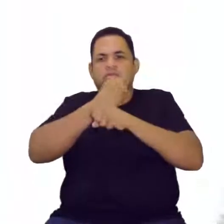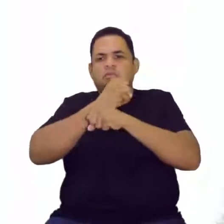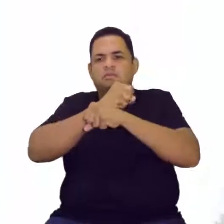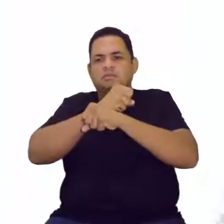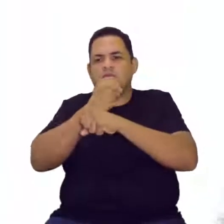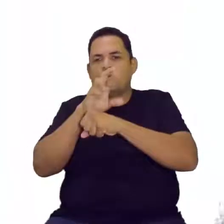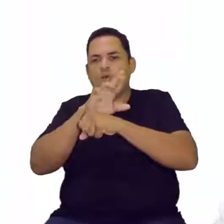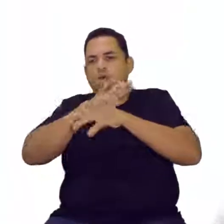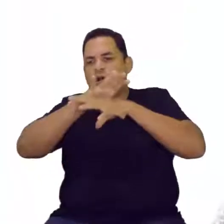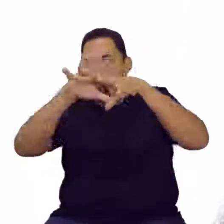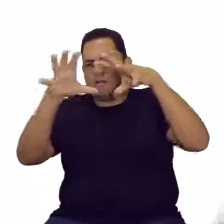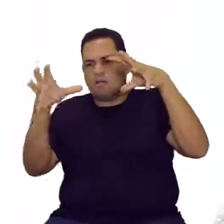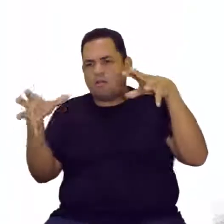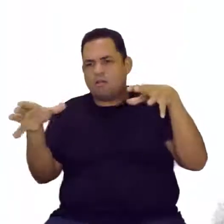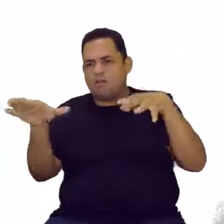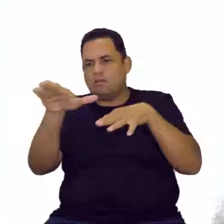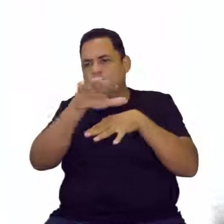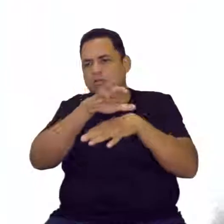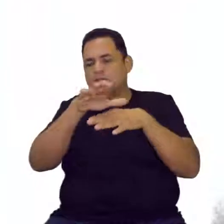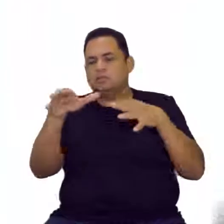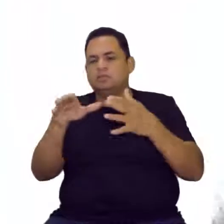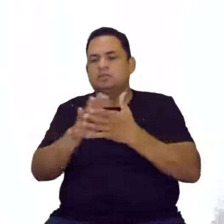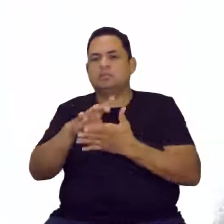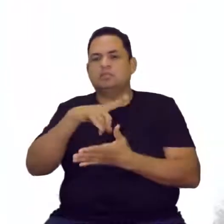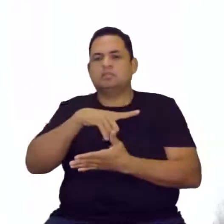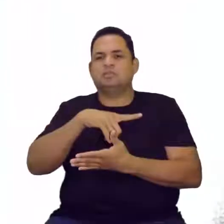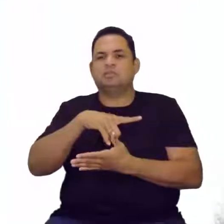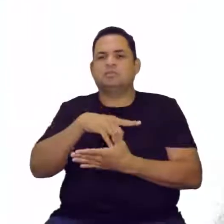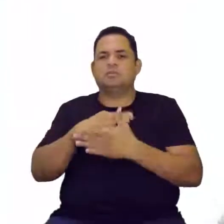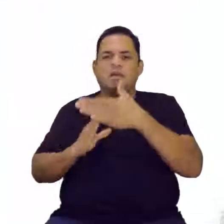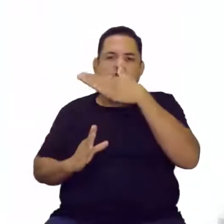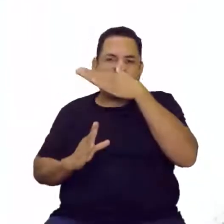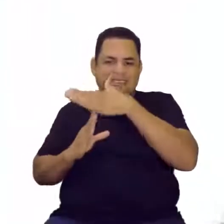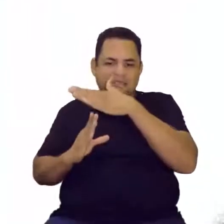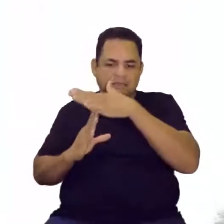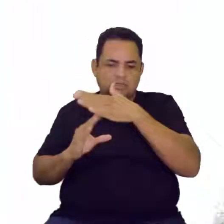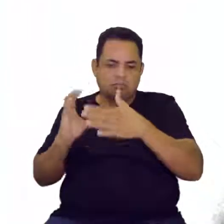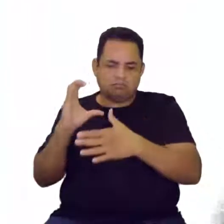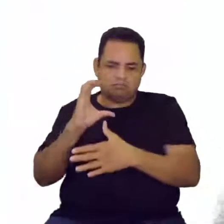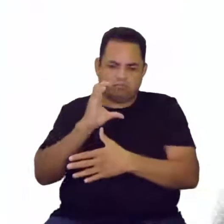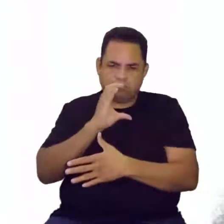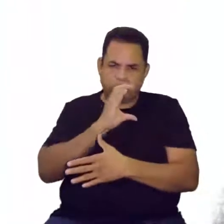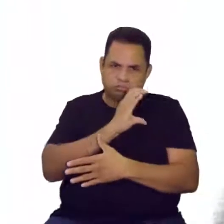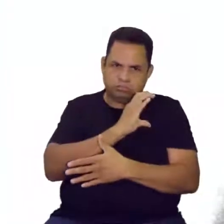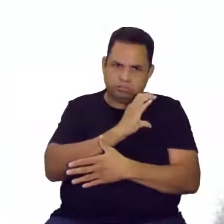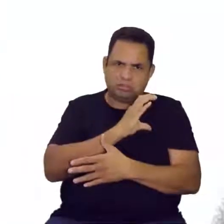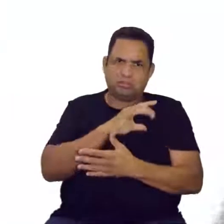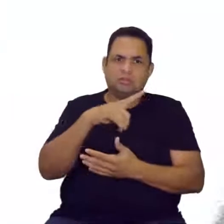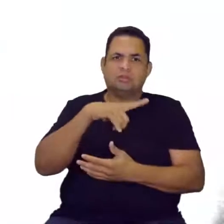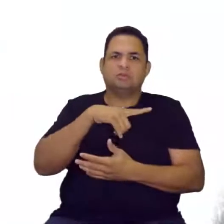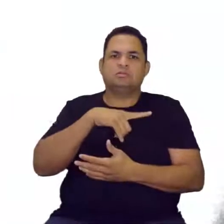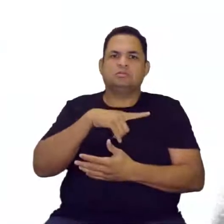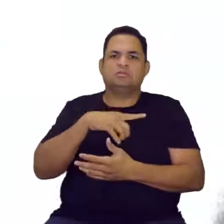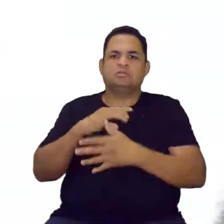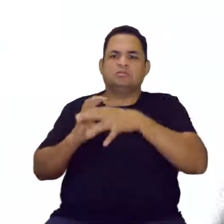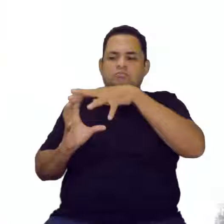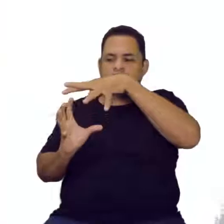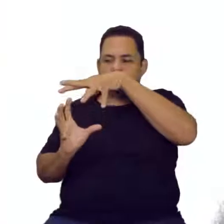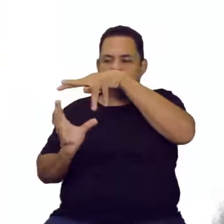atmosfera? A gente vai ter uma maior retenção de calor e, consequentemente, nós teremos